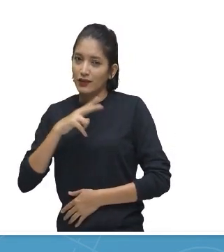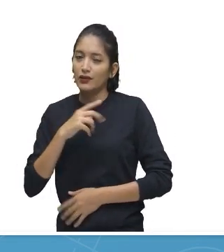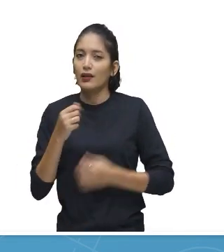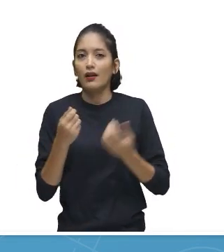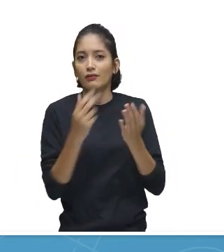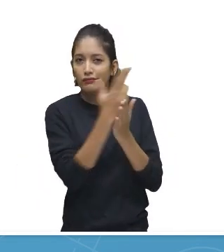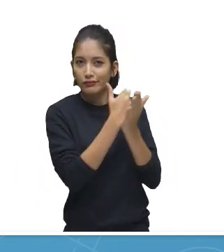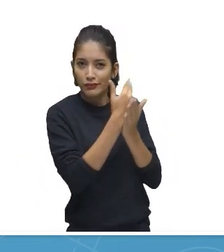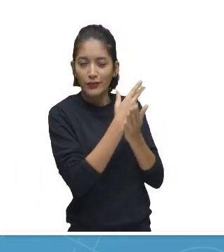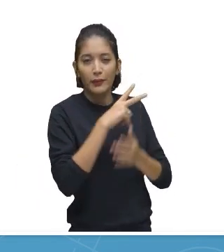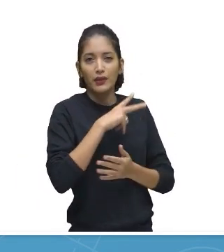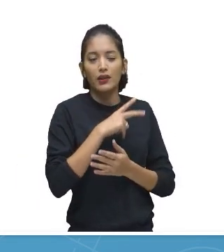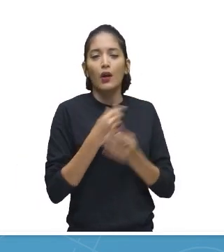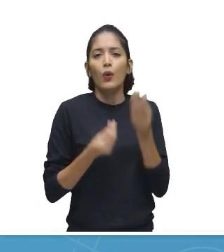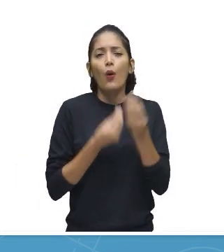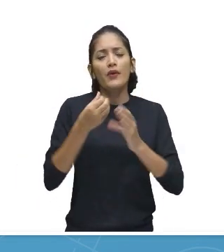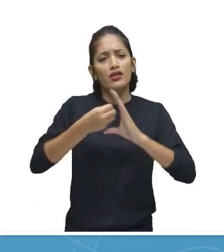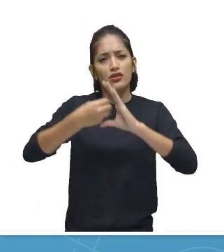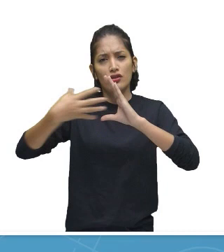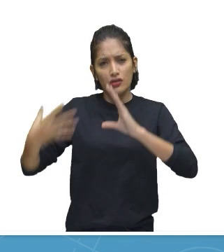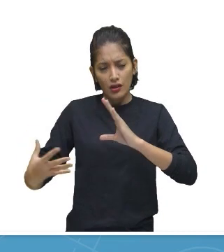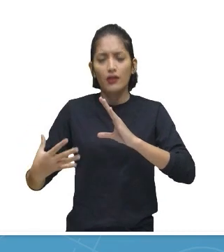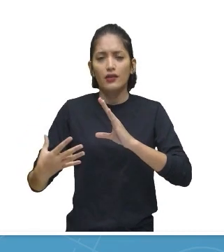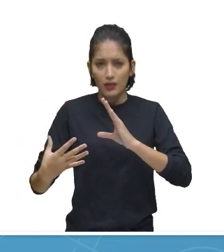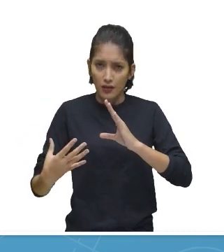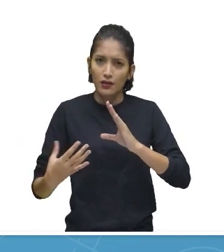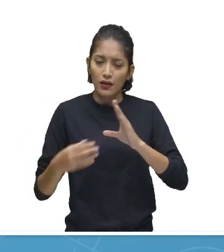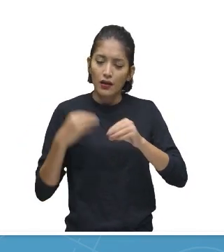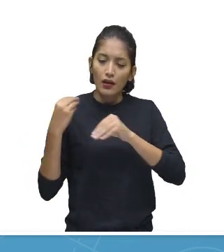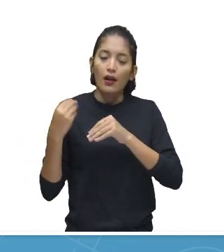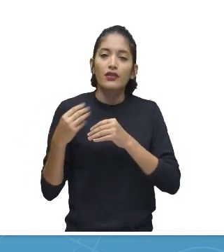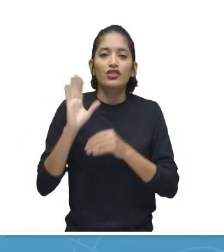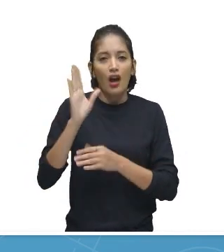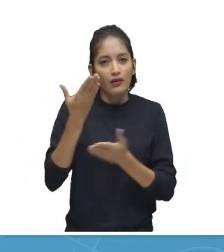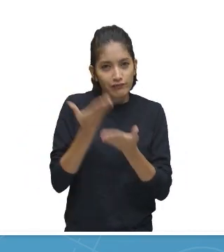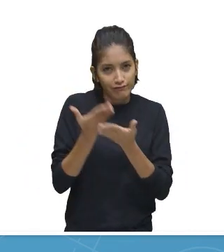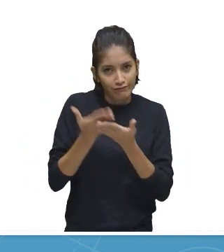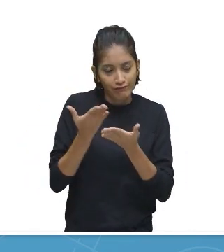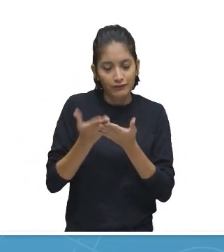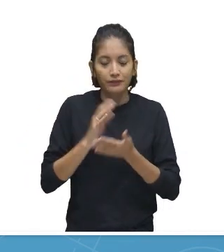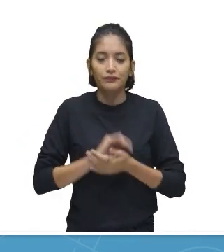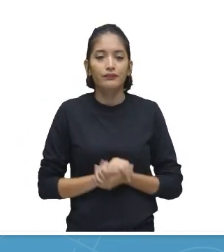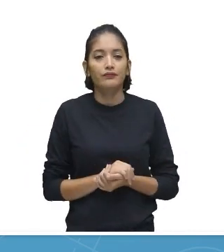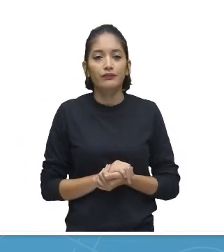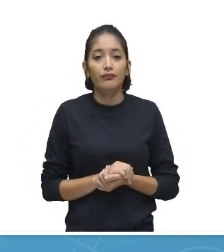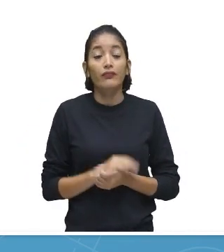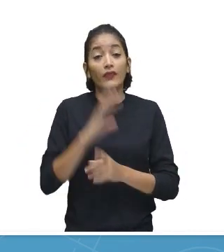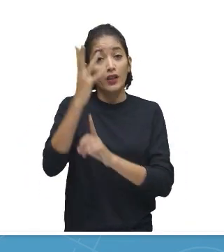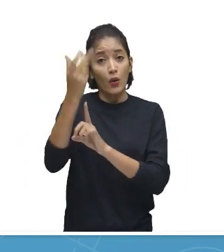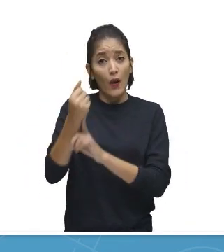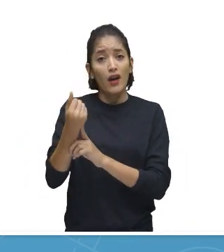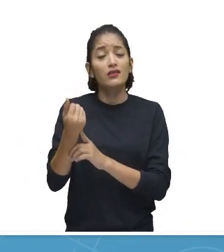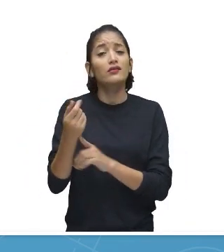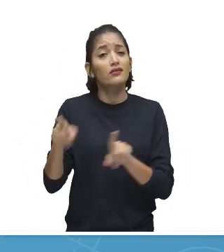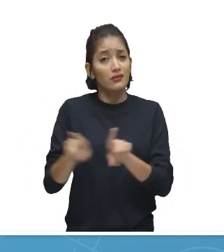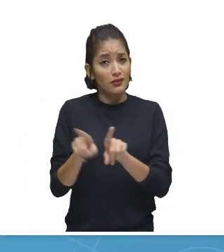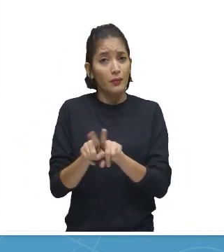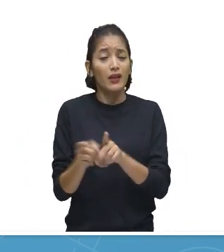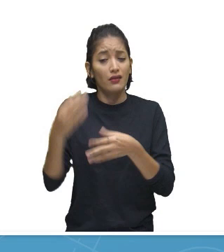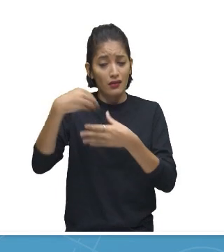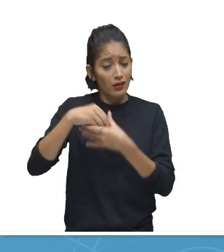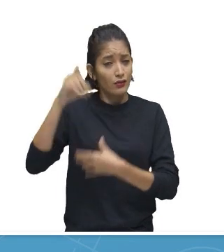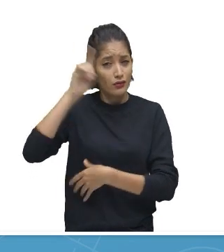pessoal, de acordo com as características das composições vistas durante a aula. A arte ela está presente no nosso dia a dia e